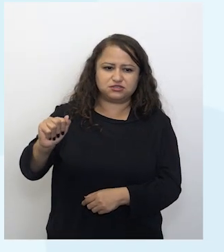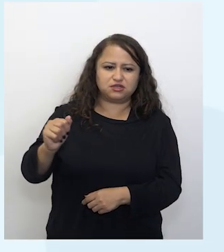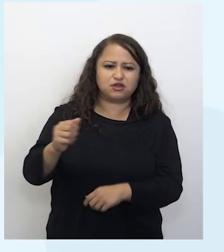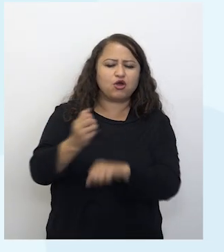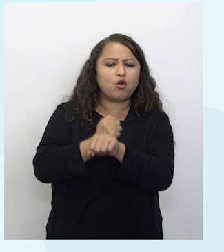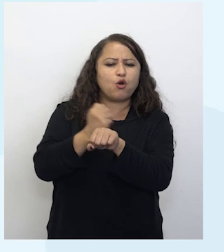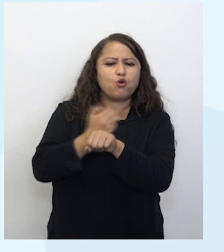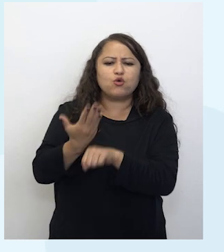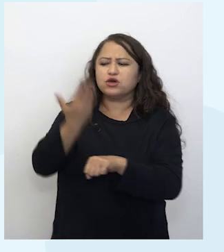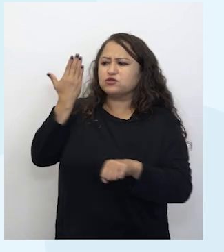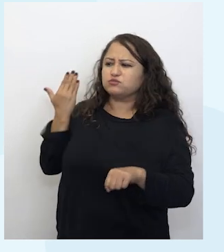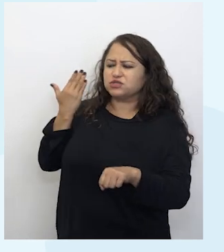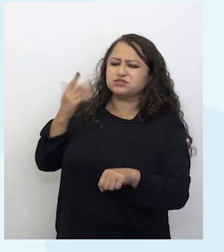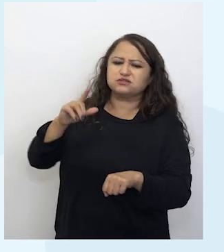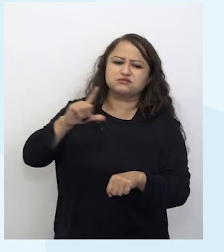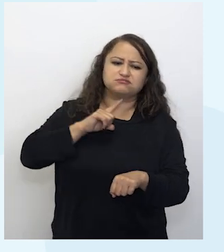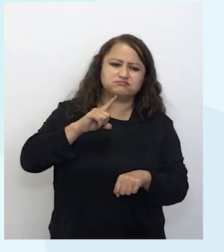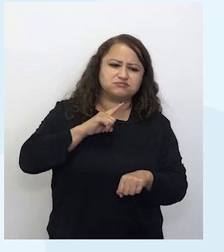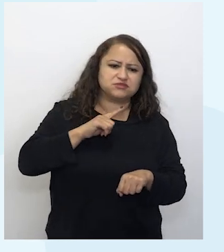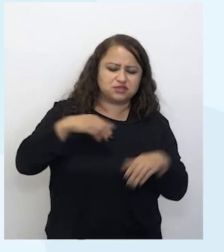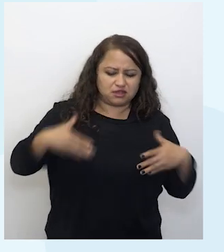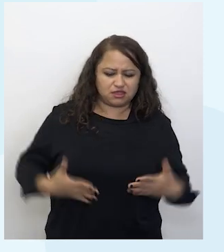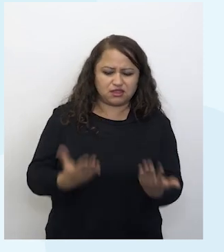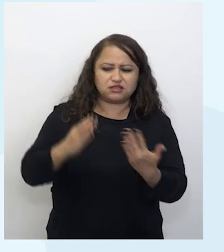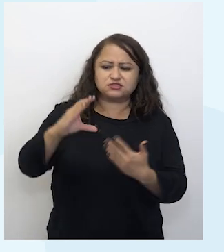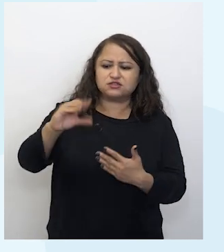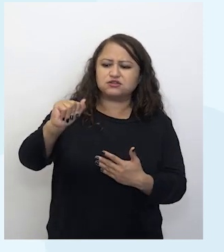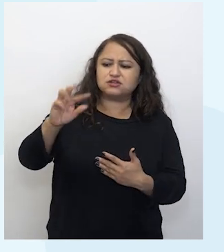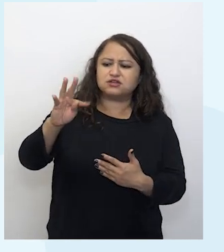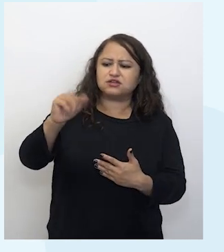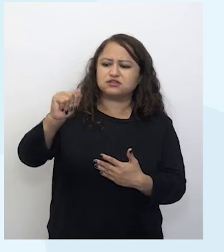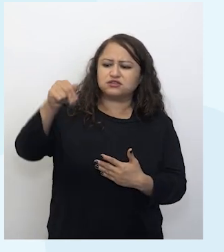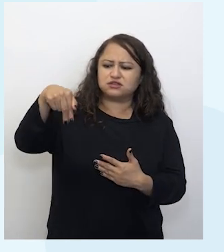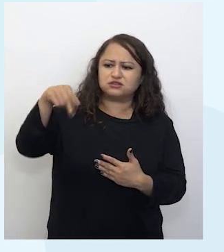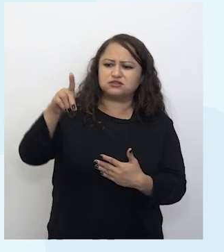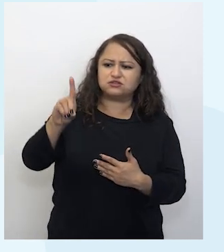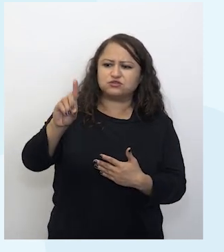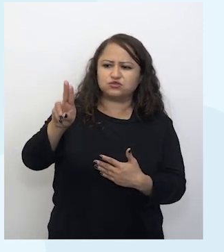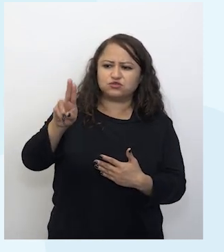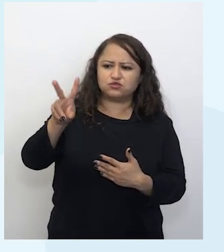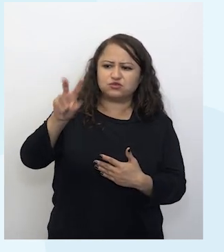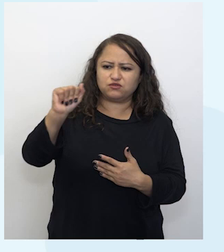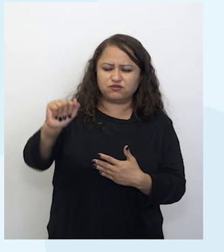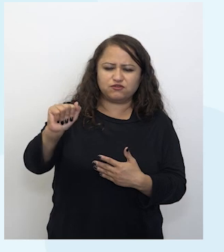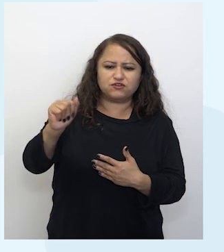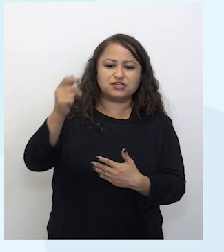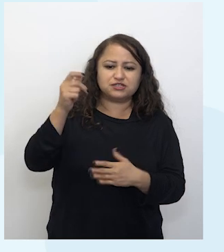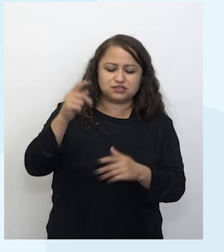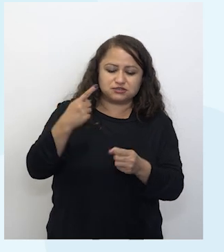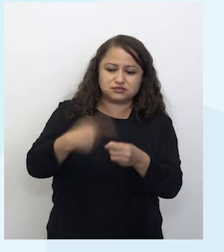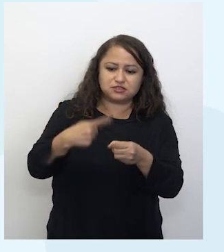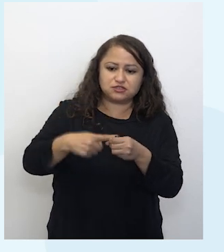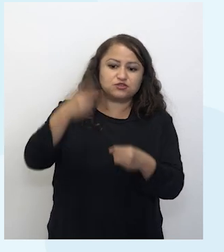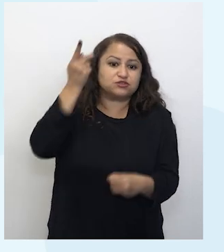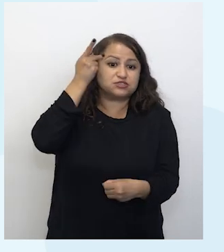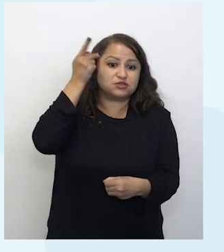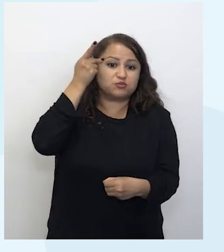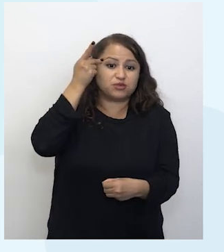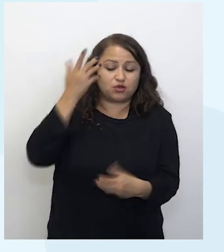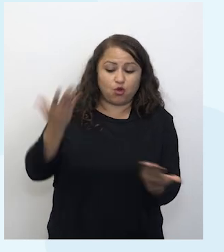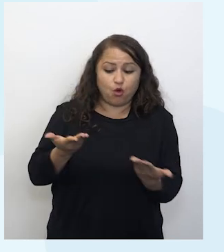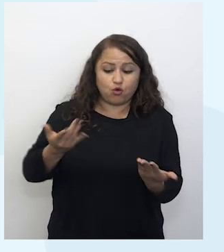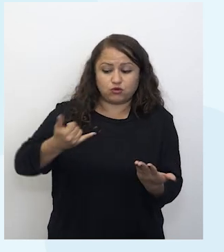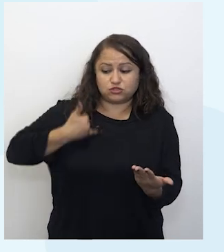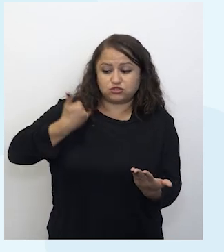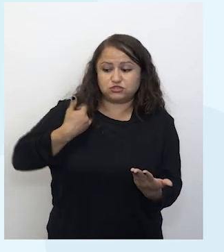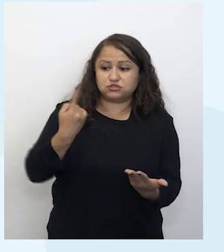vídeo sobre a Luísa. Então ela nasceu em Catanduva, interior aqui de São Paulo, e hoje ela tem 19 anos. Desde os